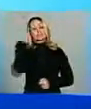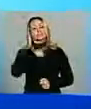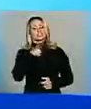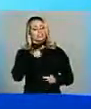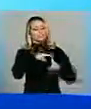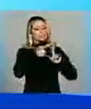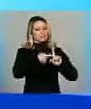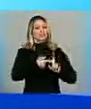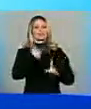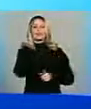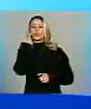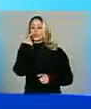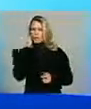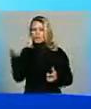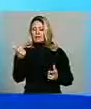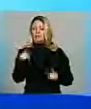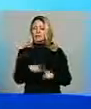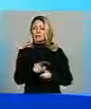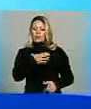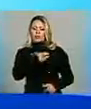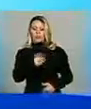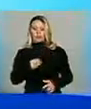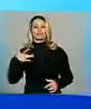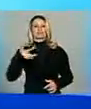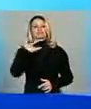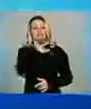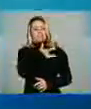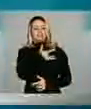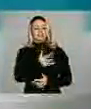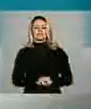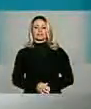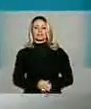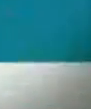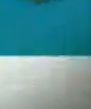tenham uma gravidez normal e um filho saudável.